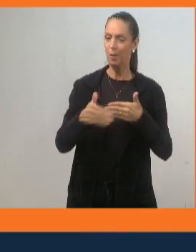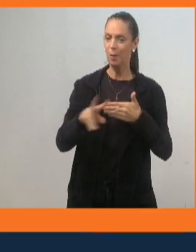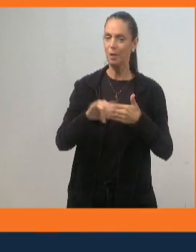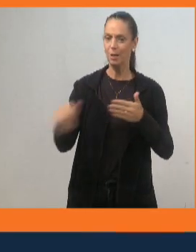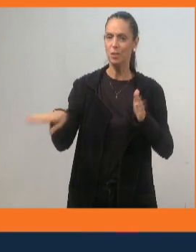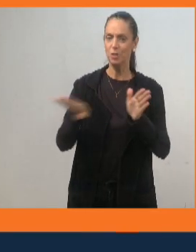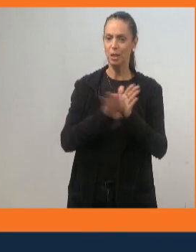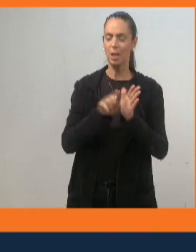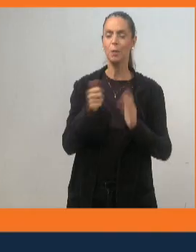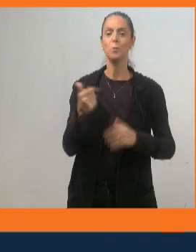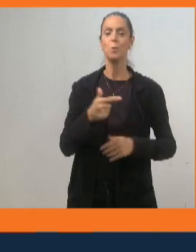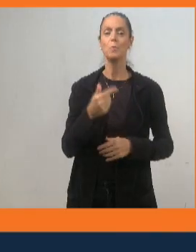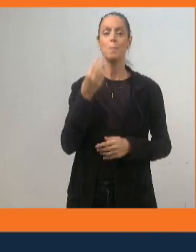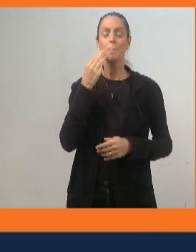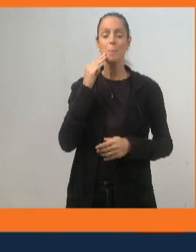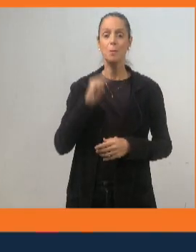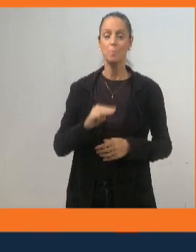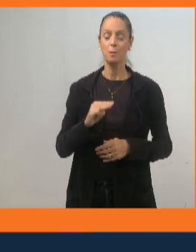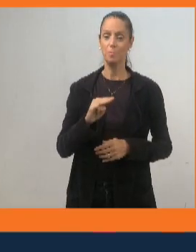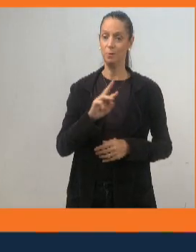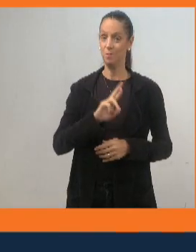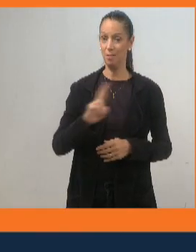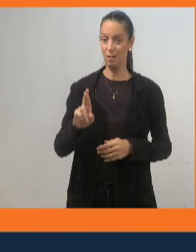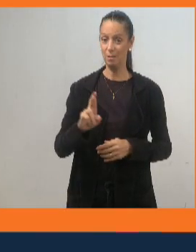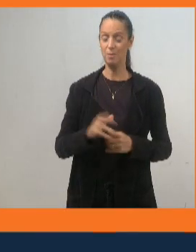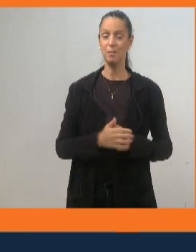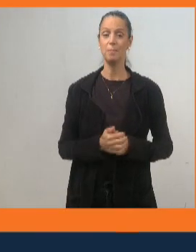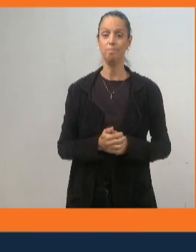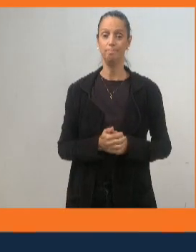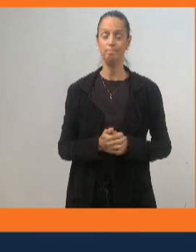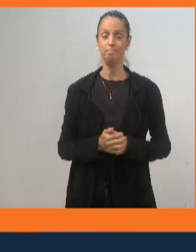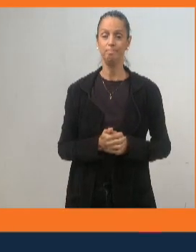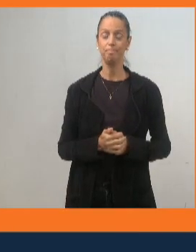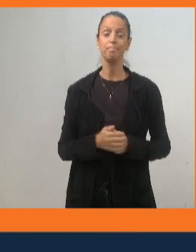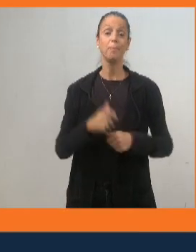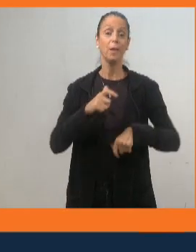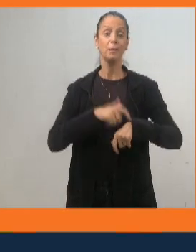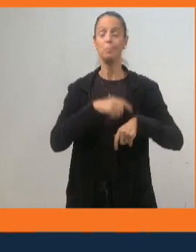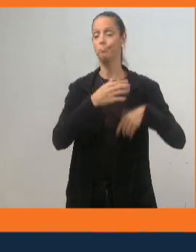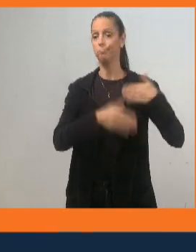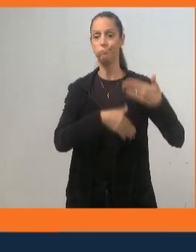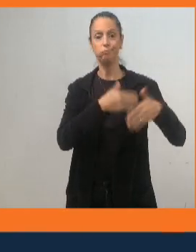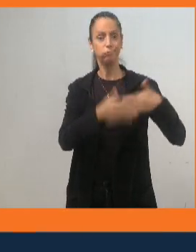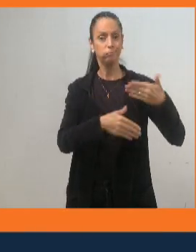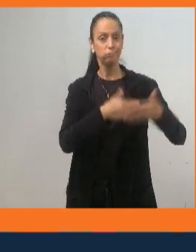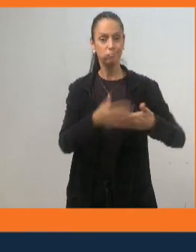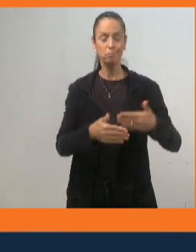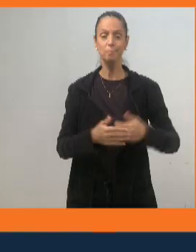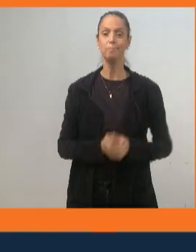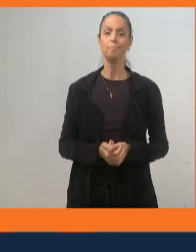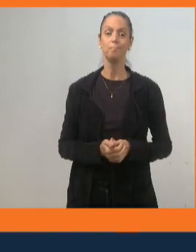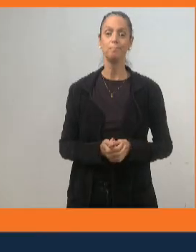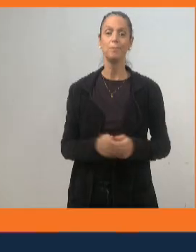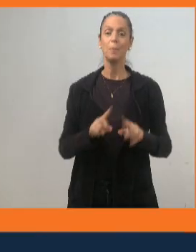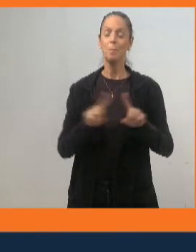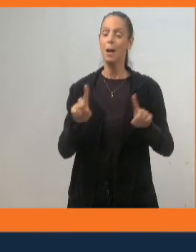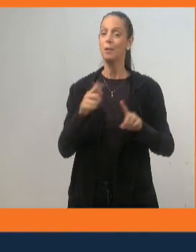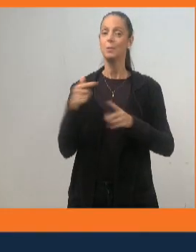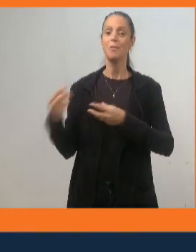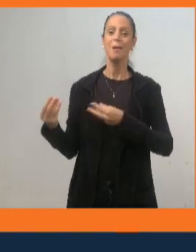reais. Infelizmente, o tempo se arrastou e a gente não teve a